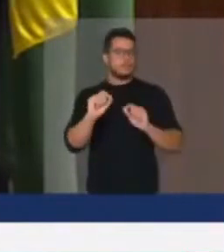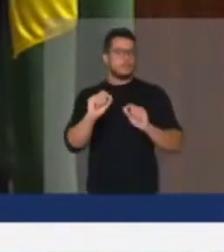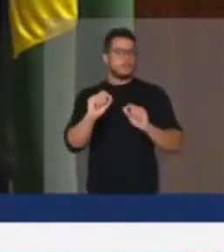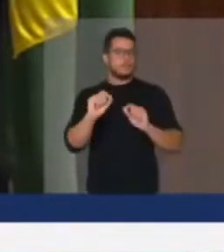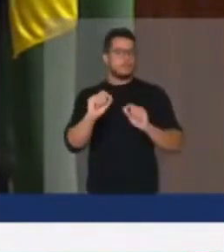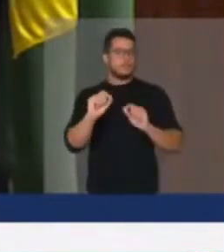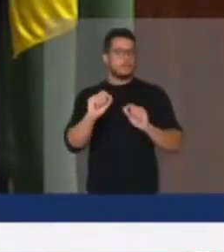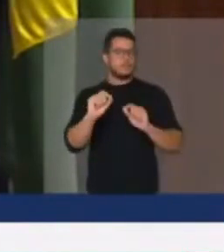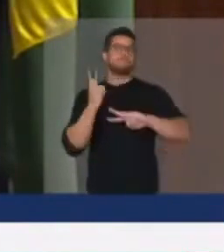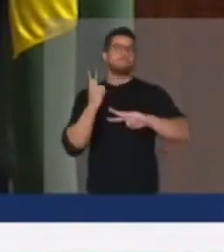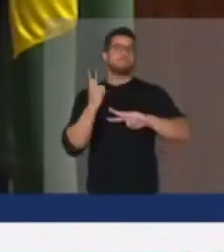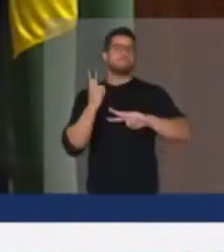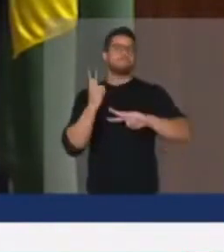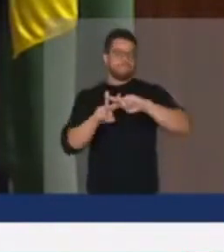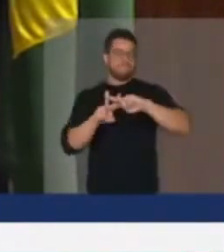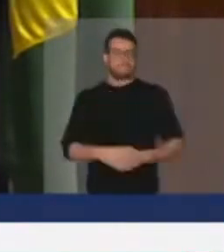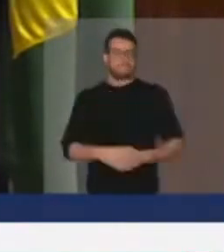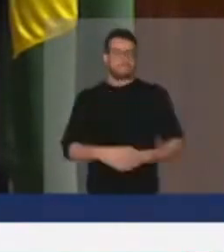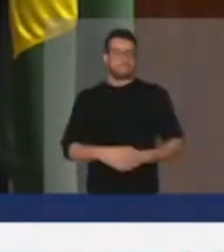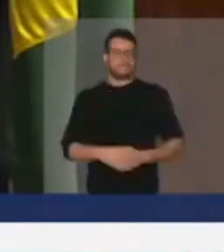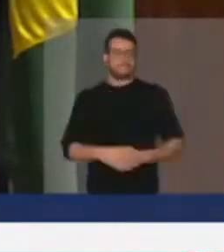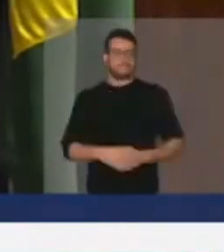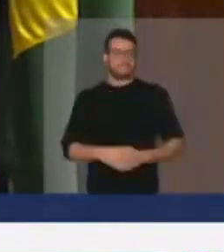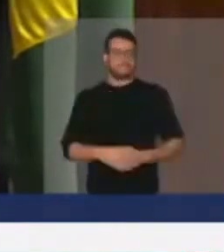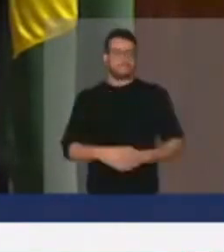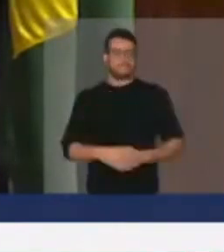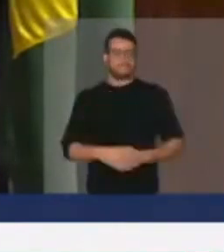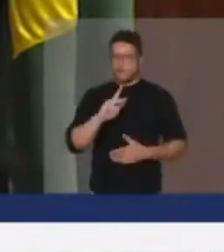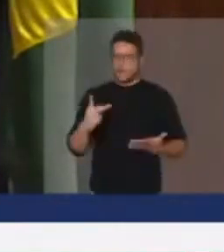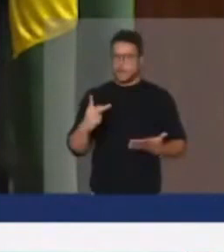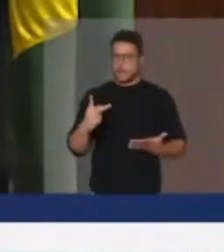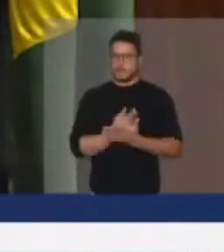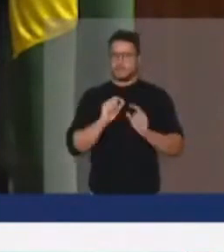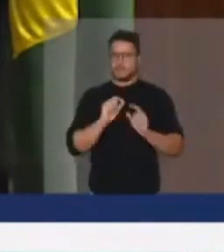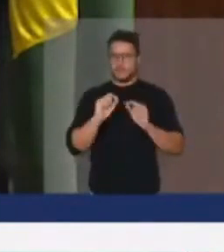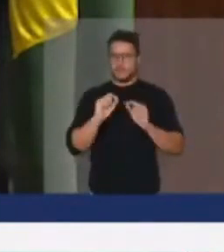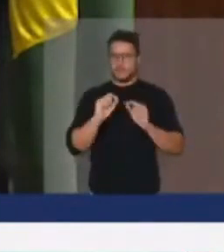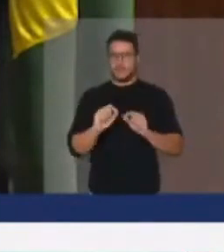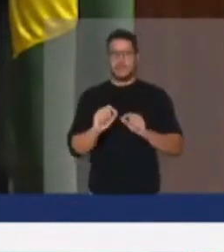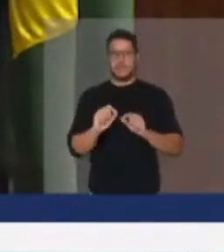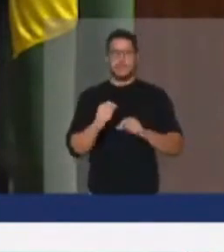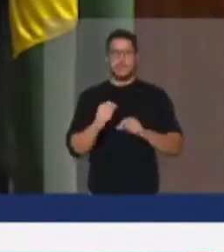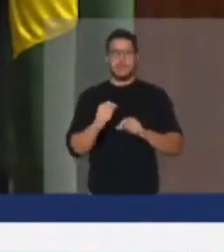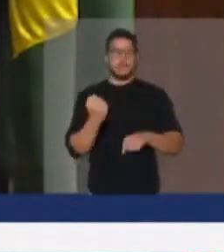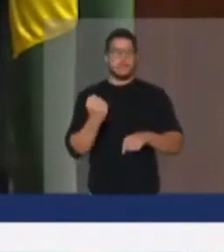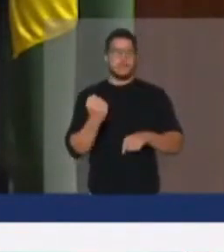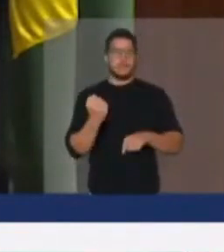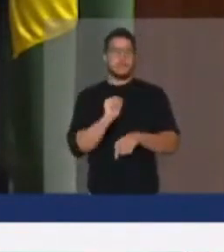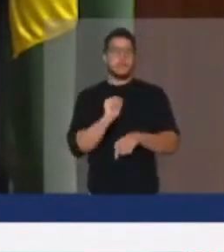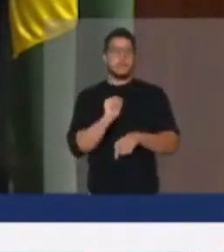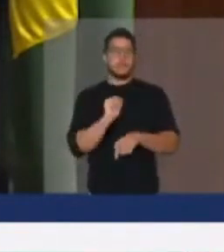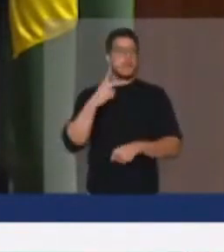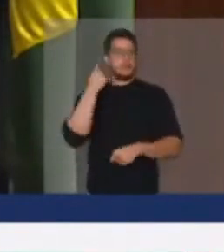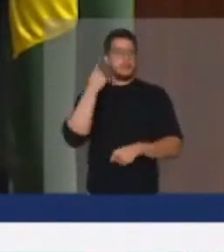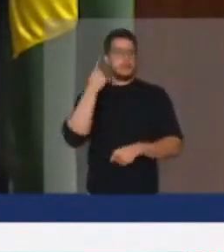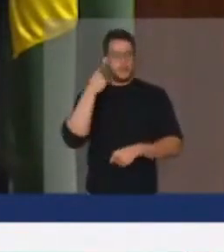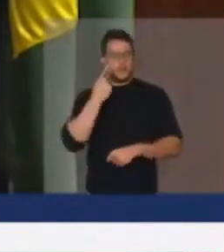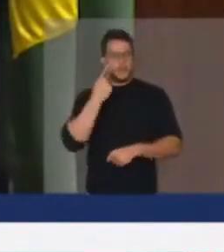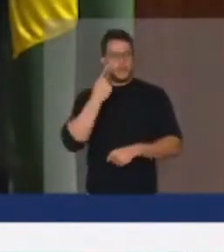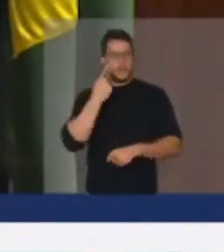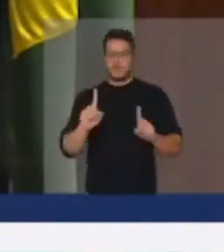Bolsonaro não só será afastado da vida política, não só entrará para a história pela porta dos